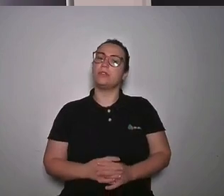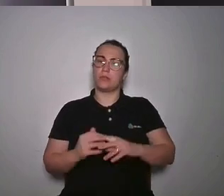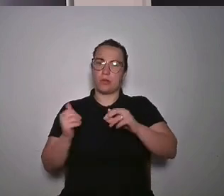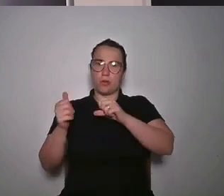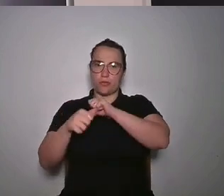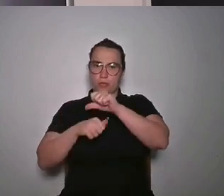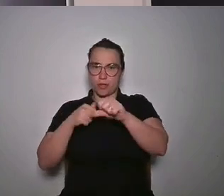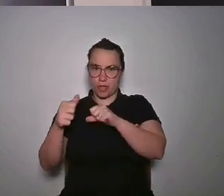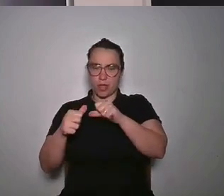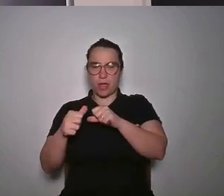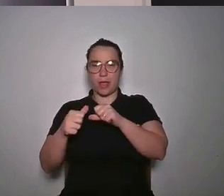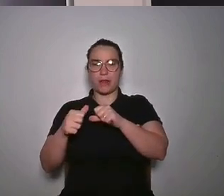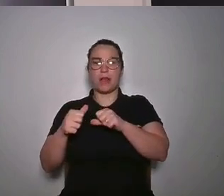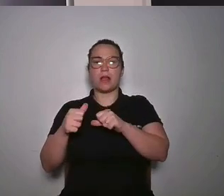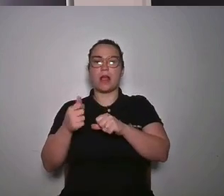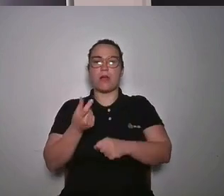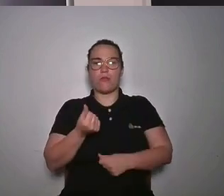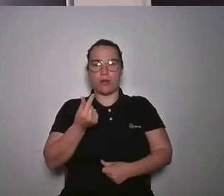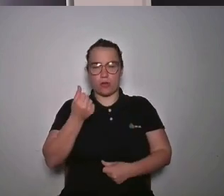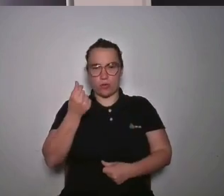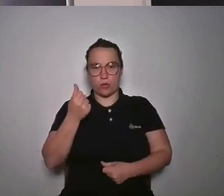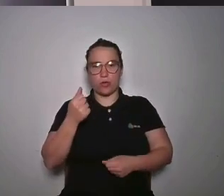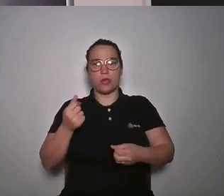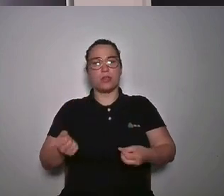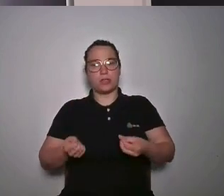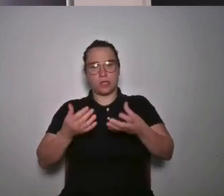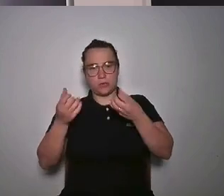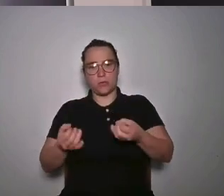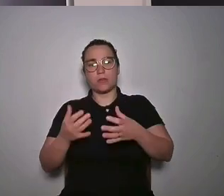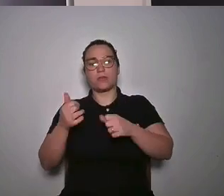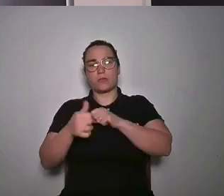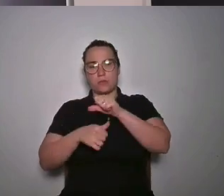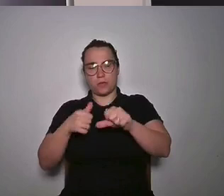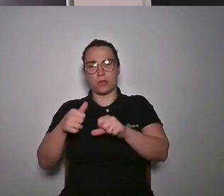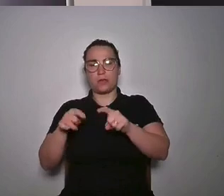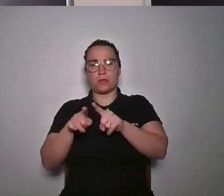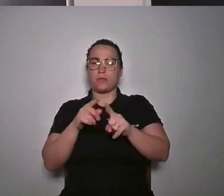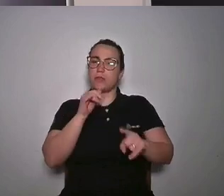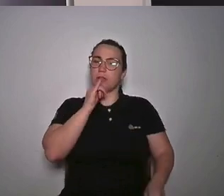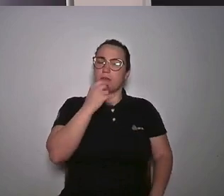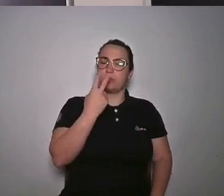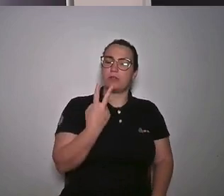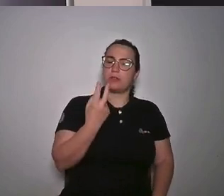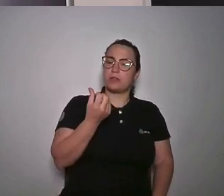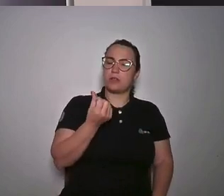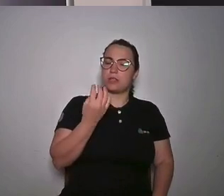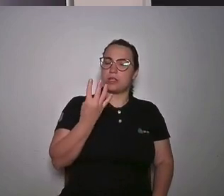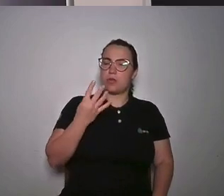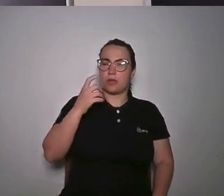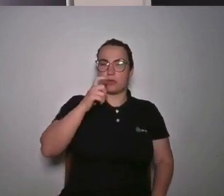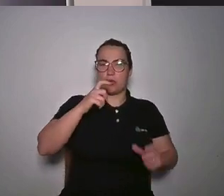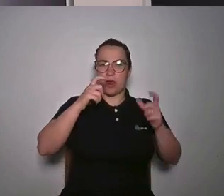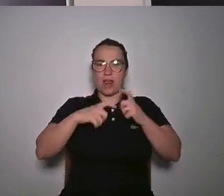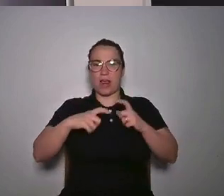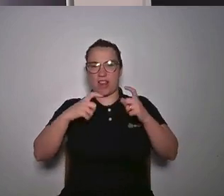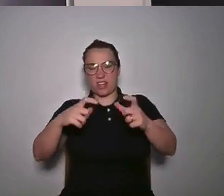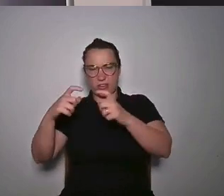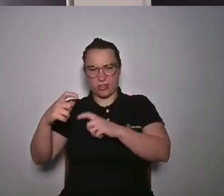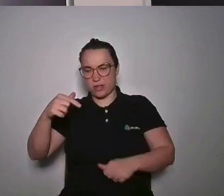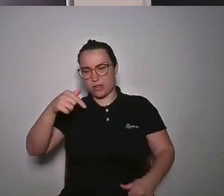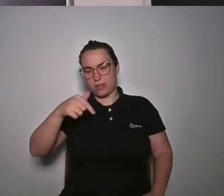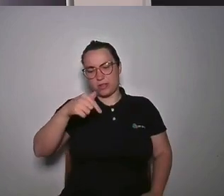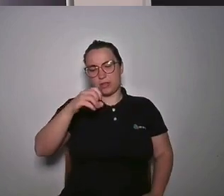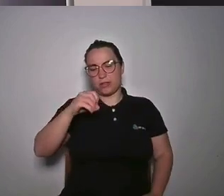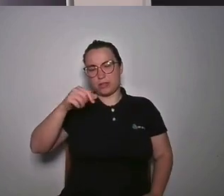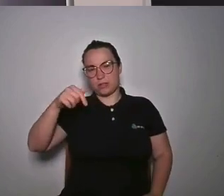e altera-se também as despesas. Se você tem 264 milhões, 707,